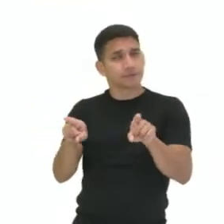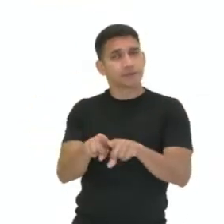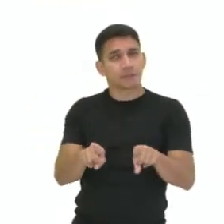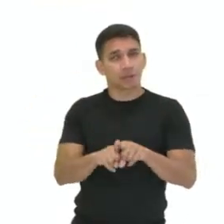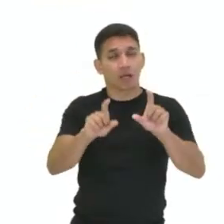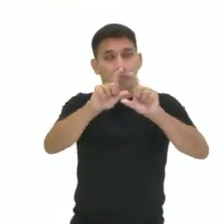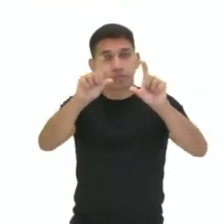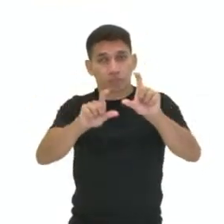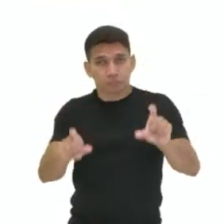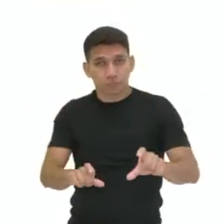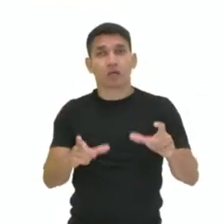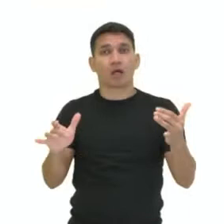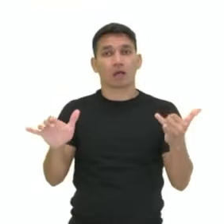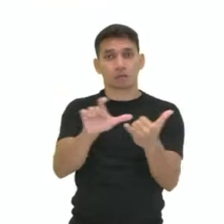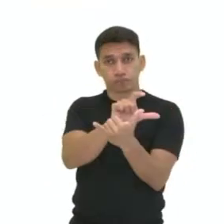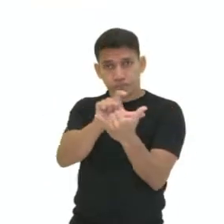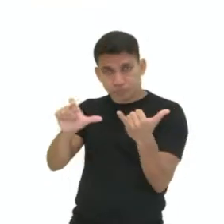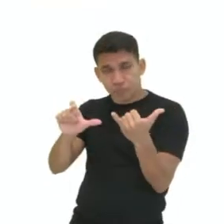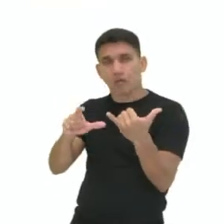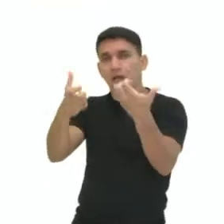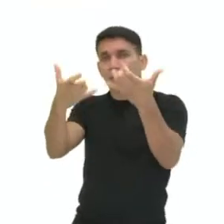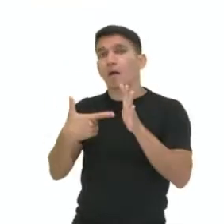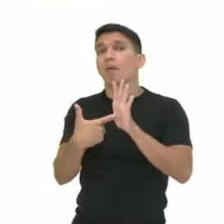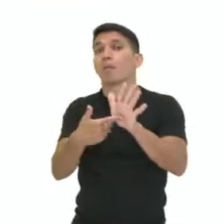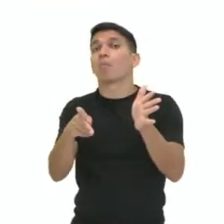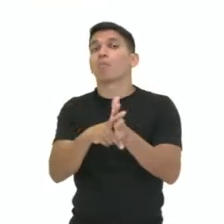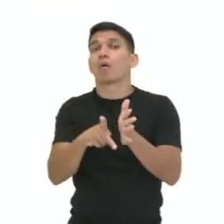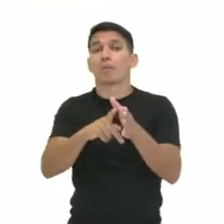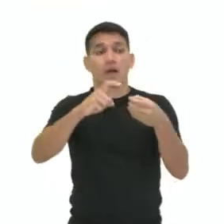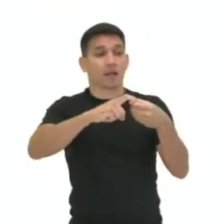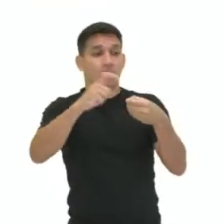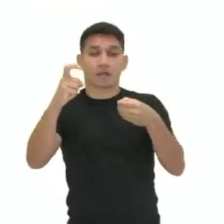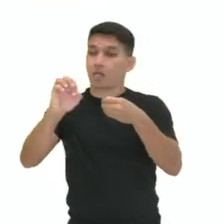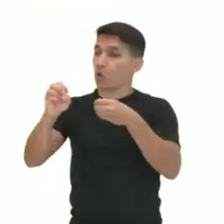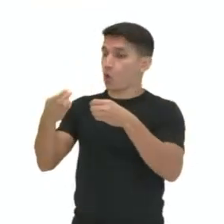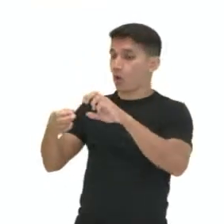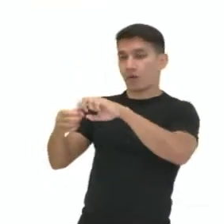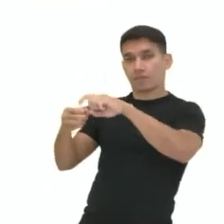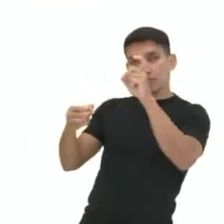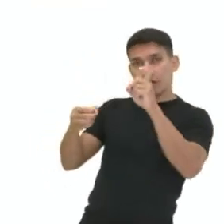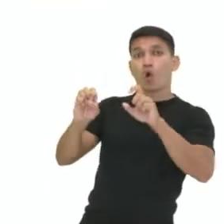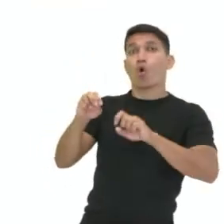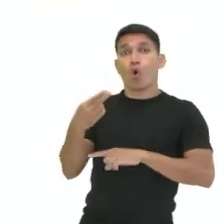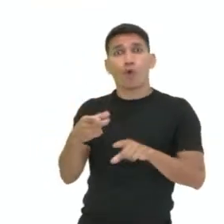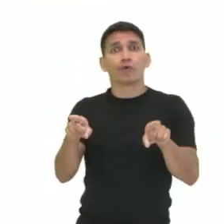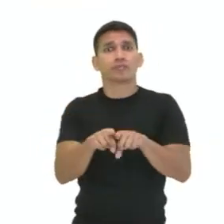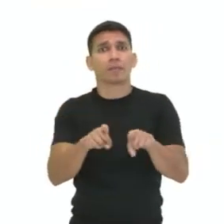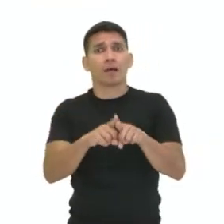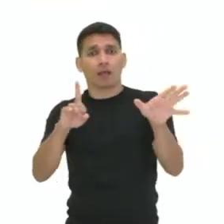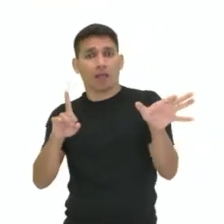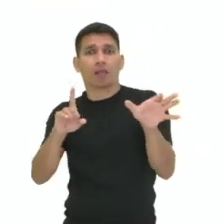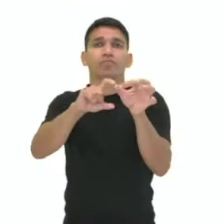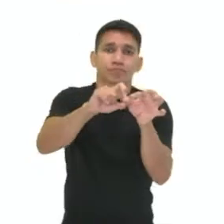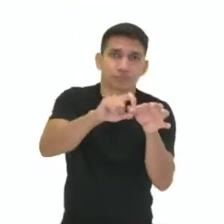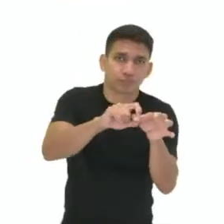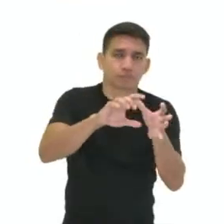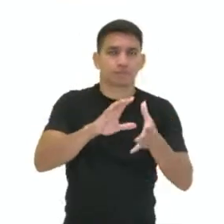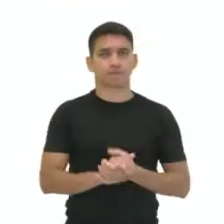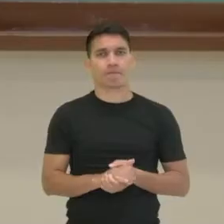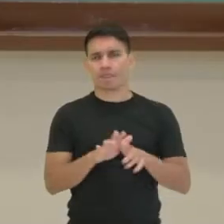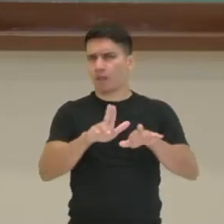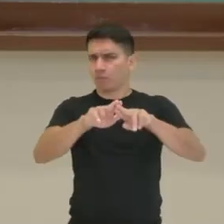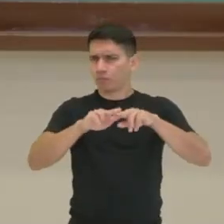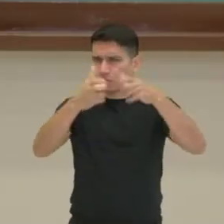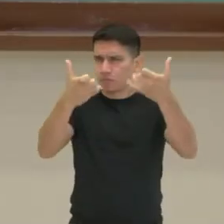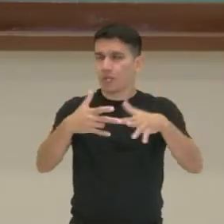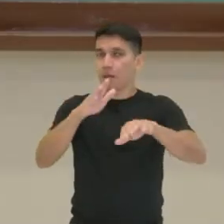são estabelecidas em nível de dependência ou de subordinação. Então, vejam só, quando nós